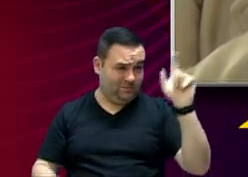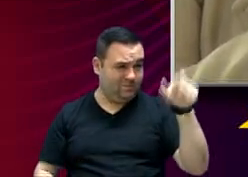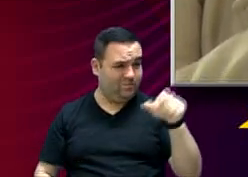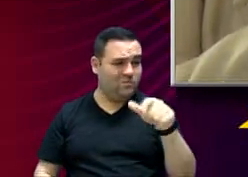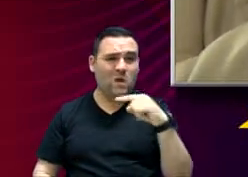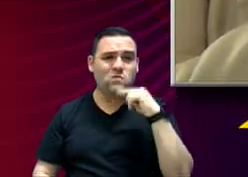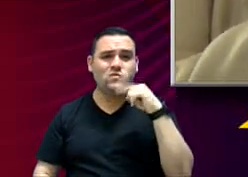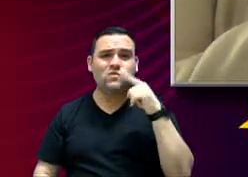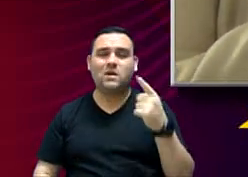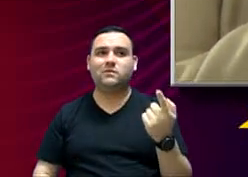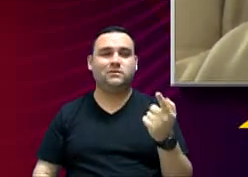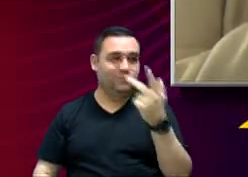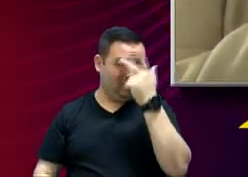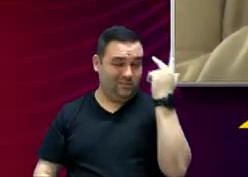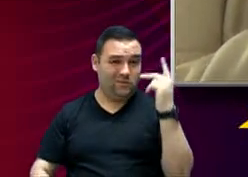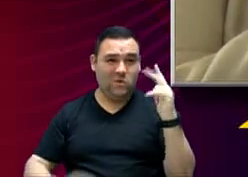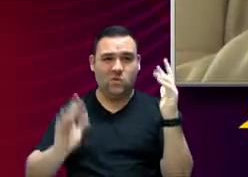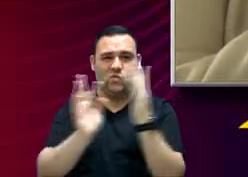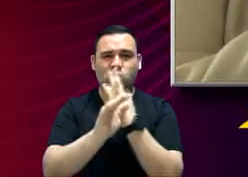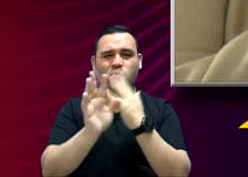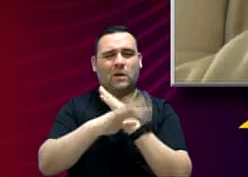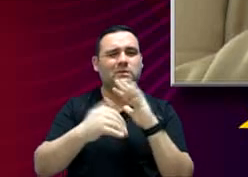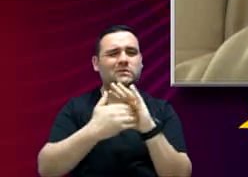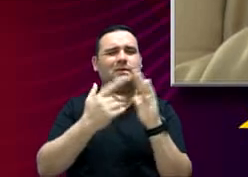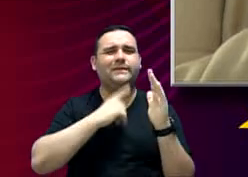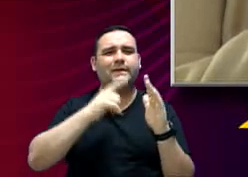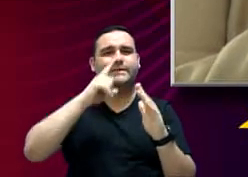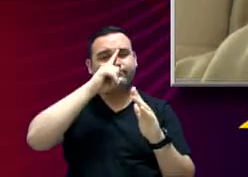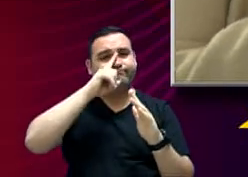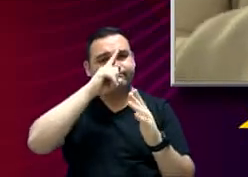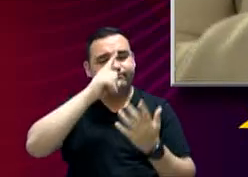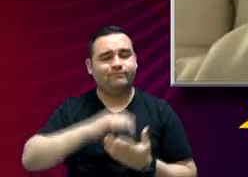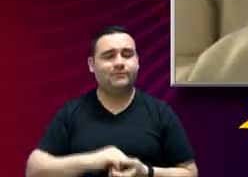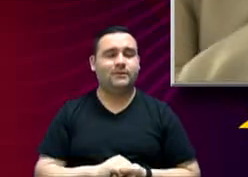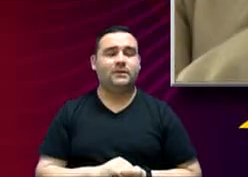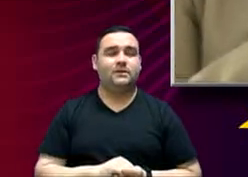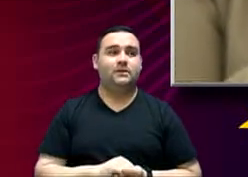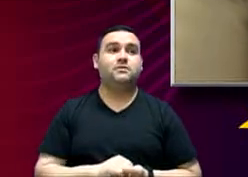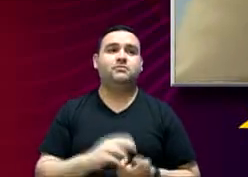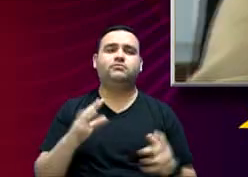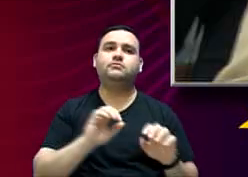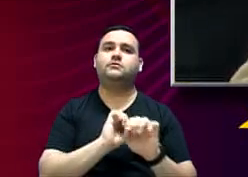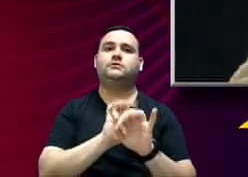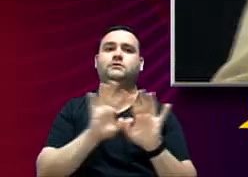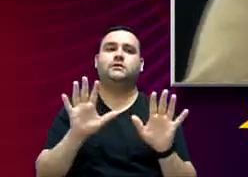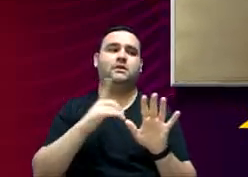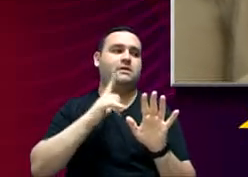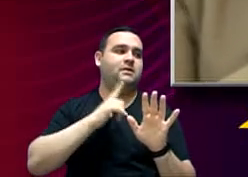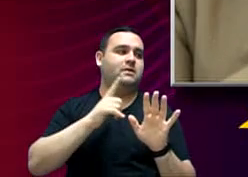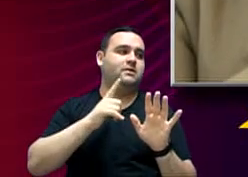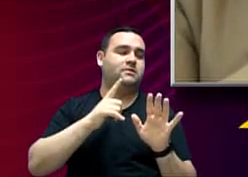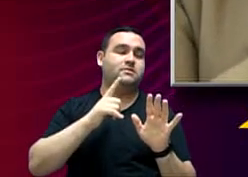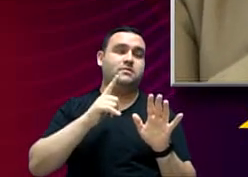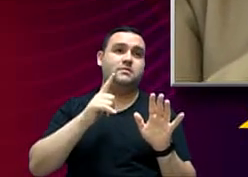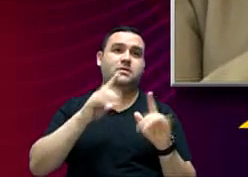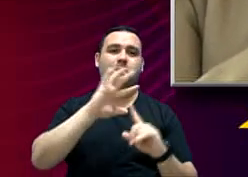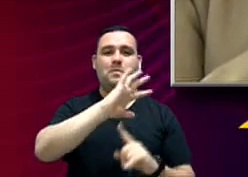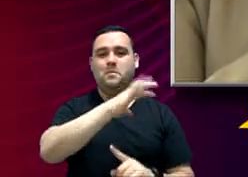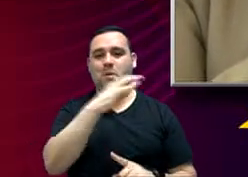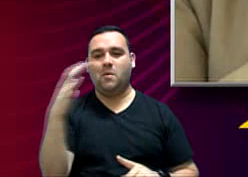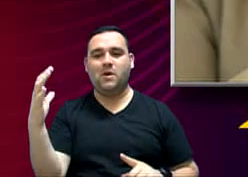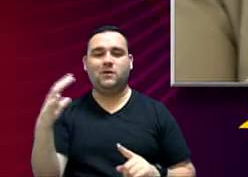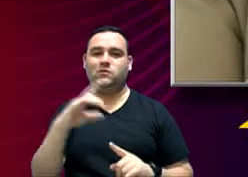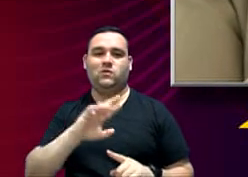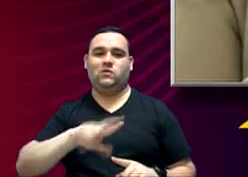têm condição. Cíntia. Não, a população está muito vulnerável. Na verdade, assim, é evidente que não tem nada a ver com o meio ambiente.